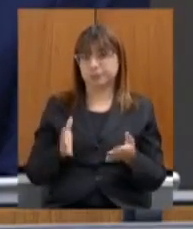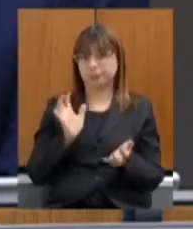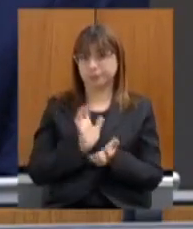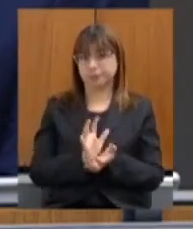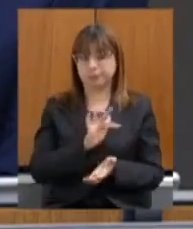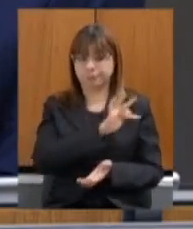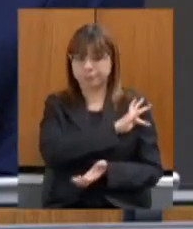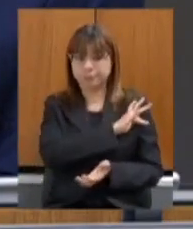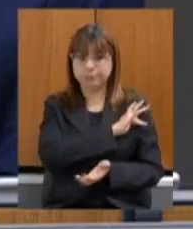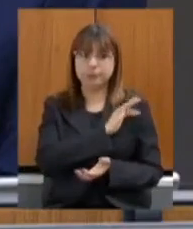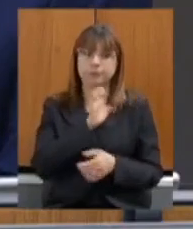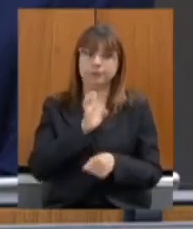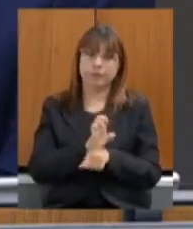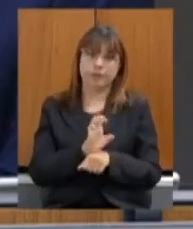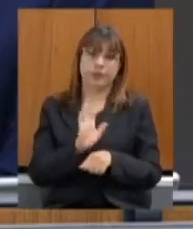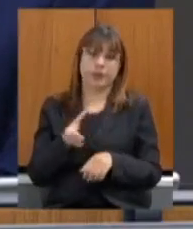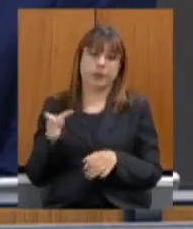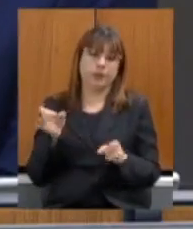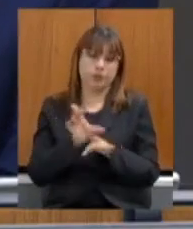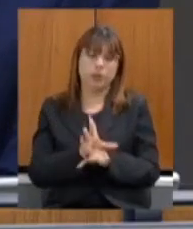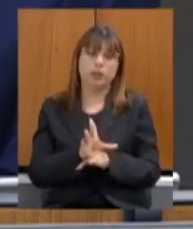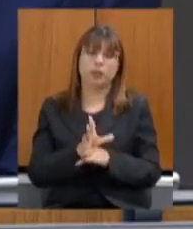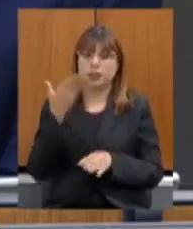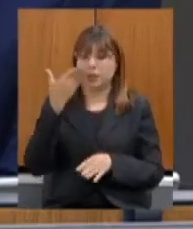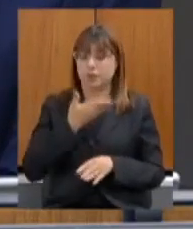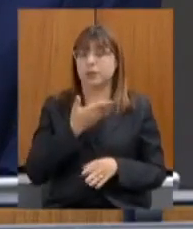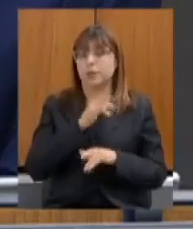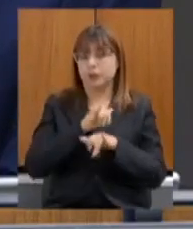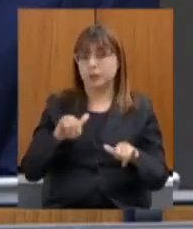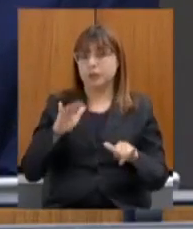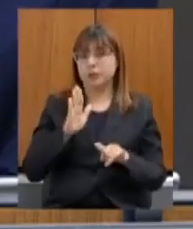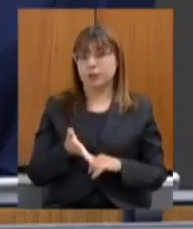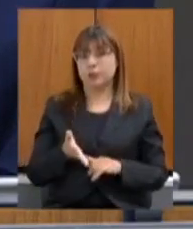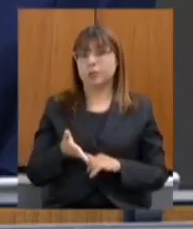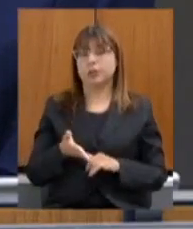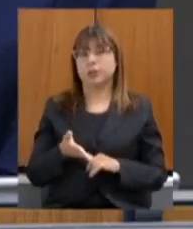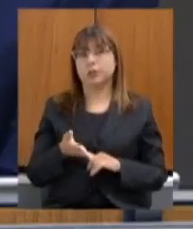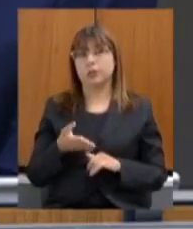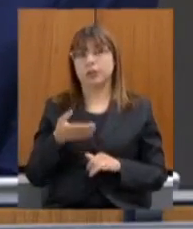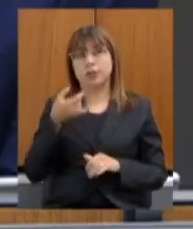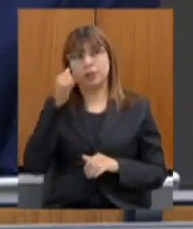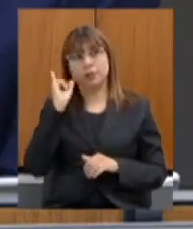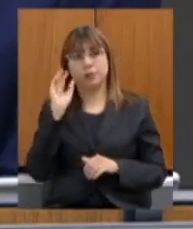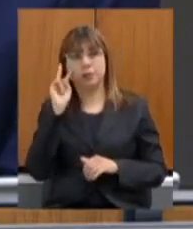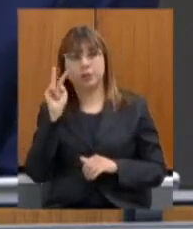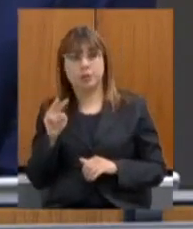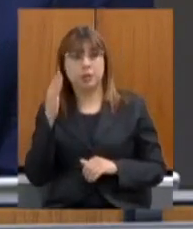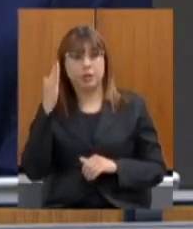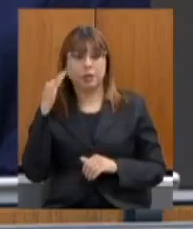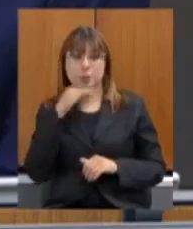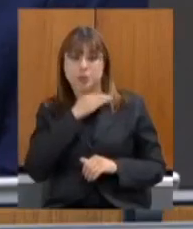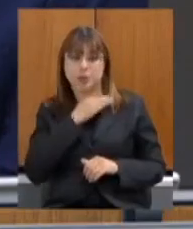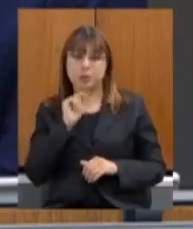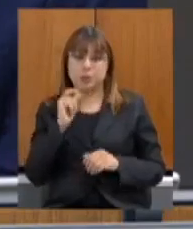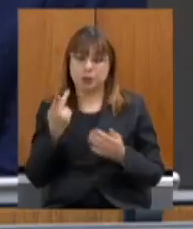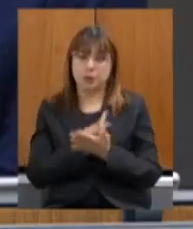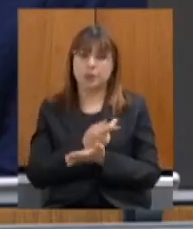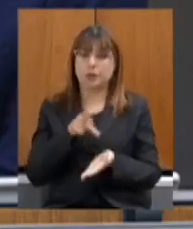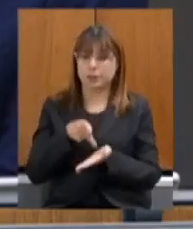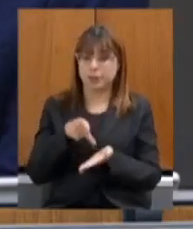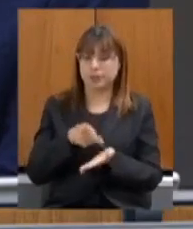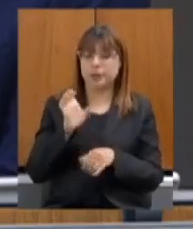estado. o diagnóstico está feito. Fechar os olhos para a questão fiscal do nosso estado, acho que